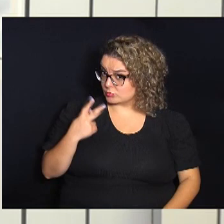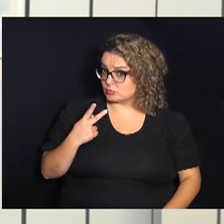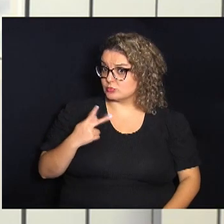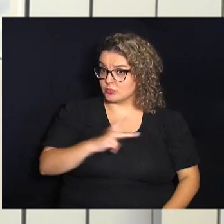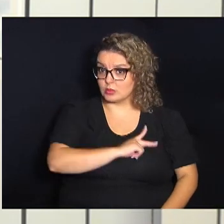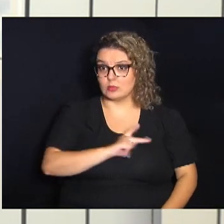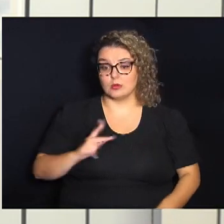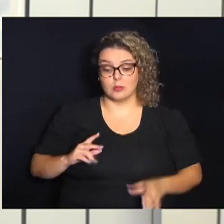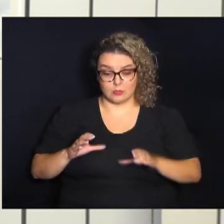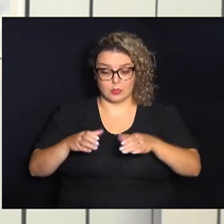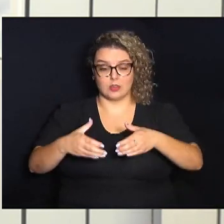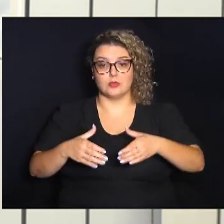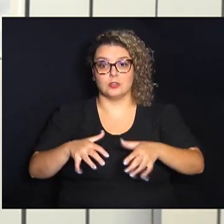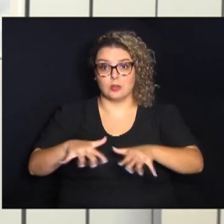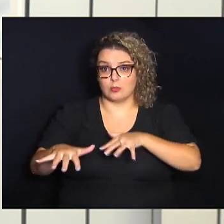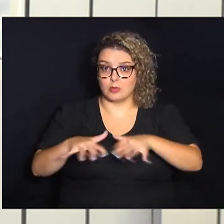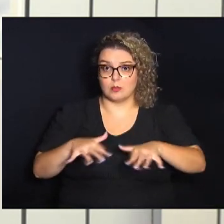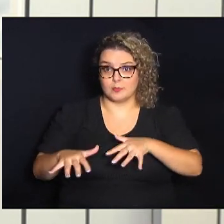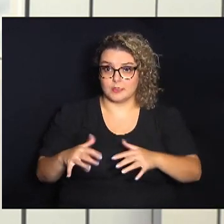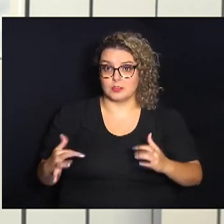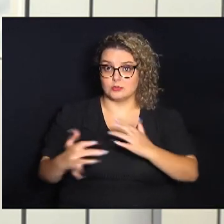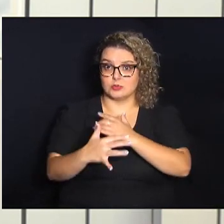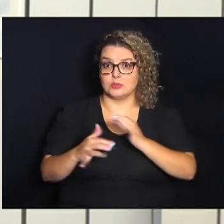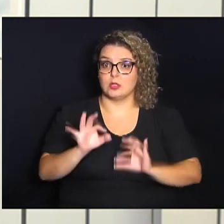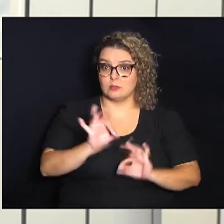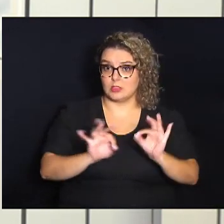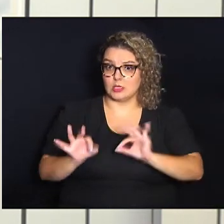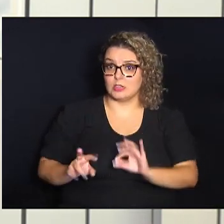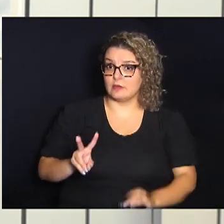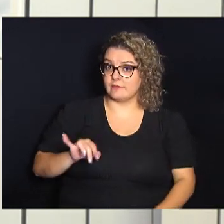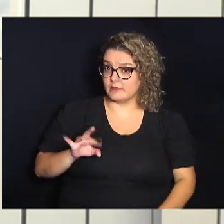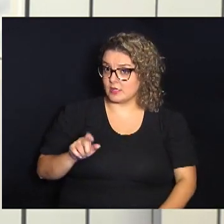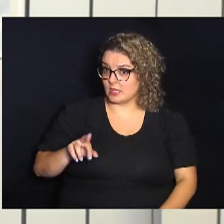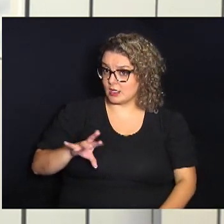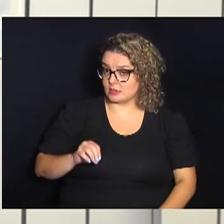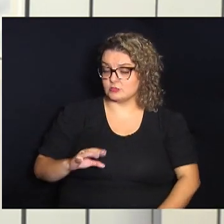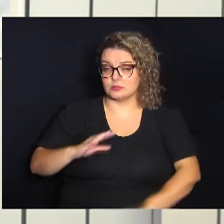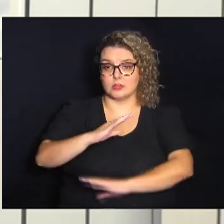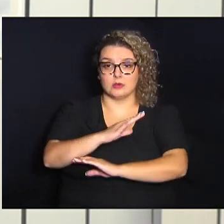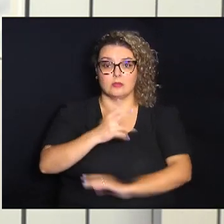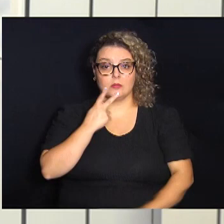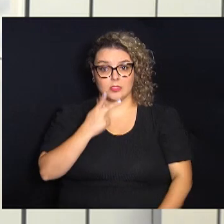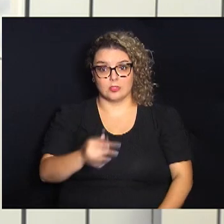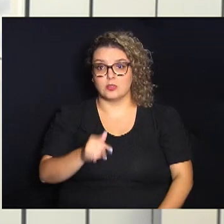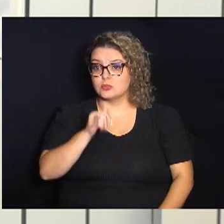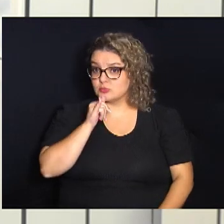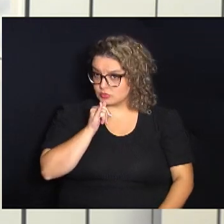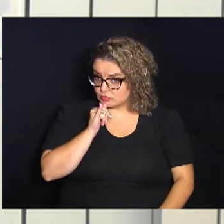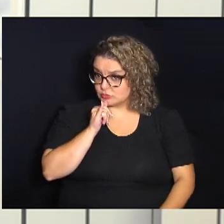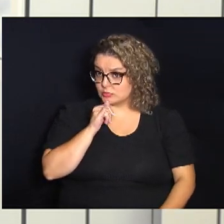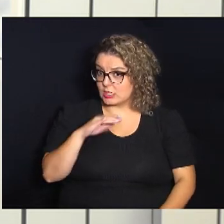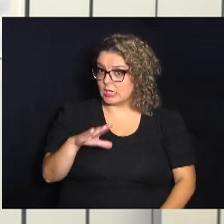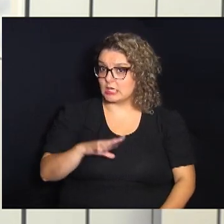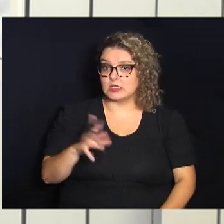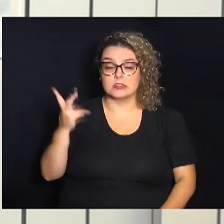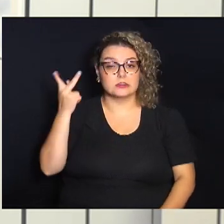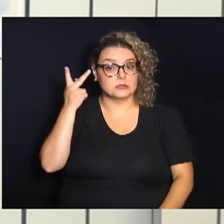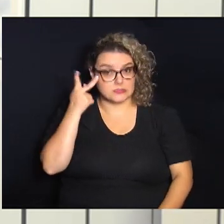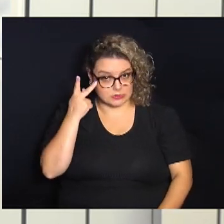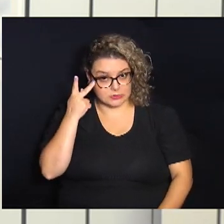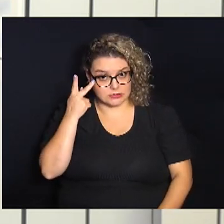preside a Comissão de Mobilidade Urbana e Planejamento Viário aqui na Câmara, citou como exemplo a cidade de São Paulo,